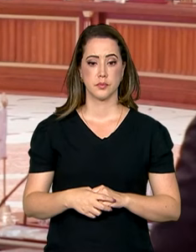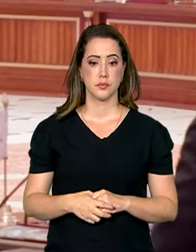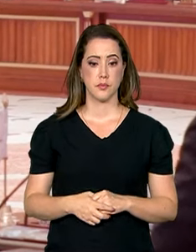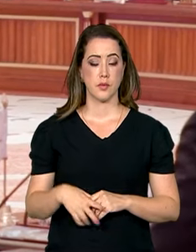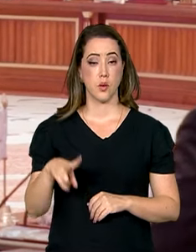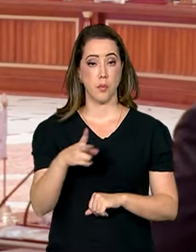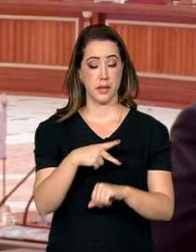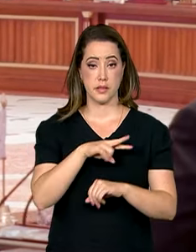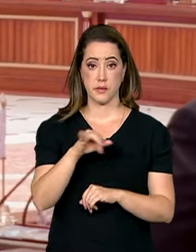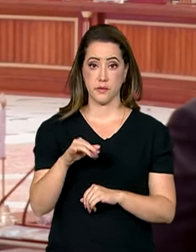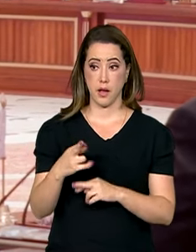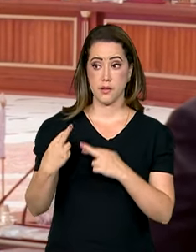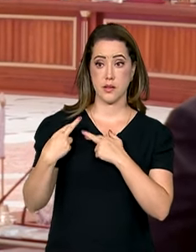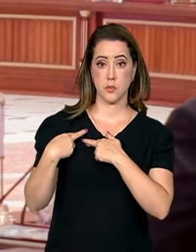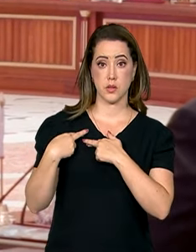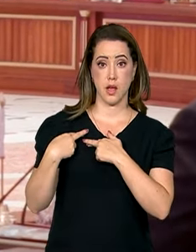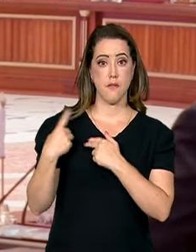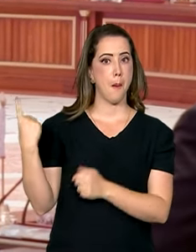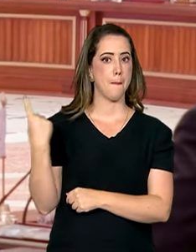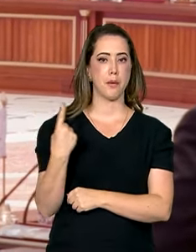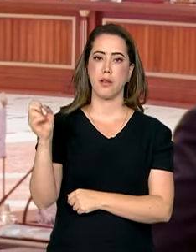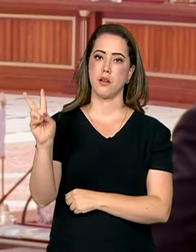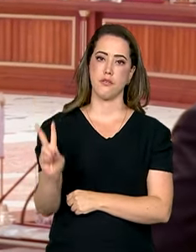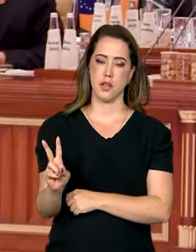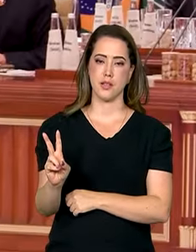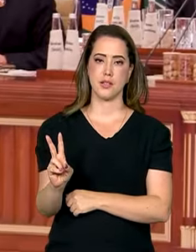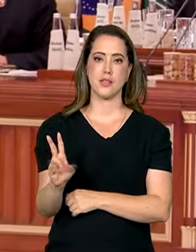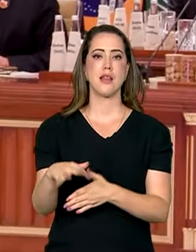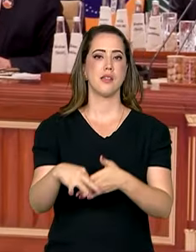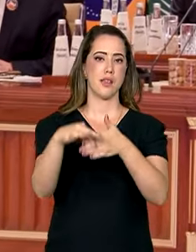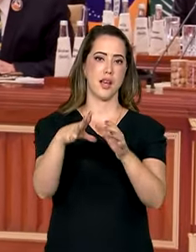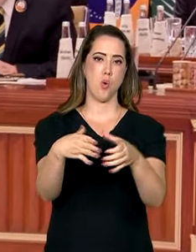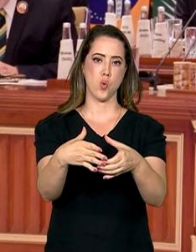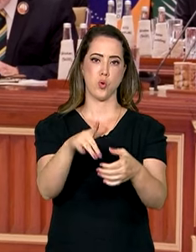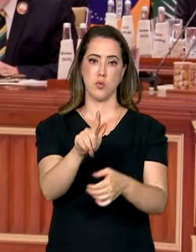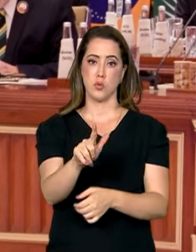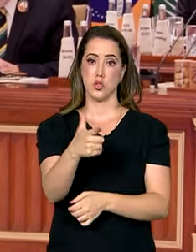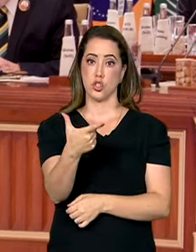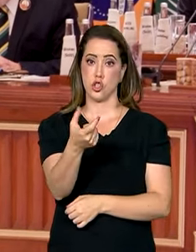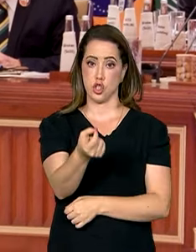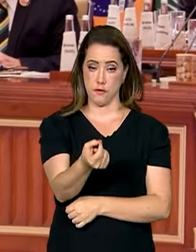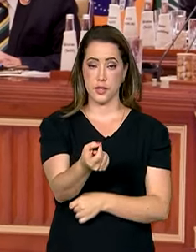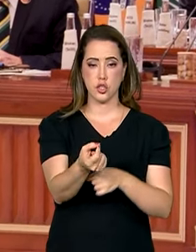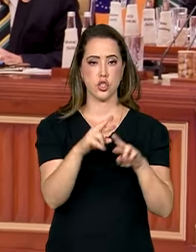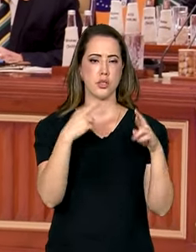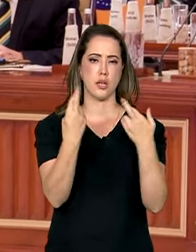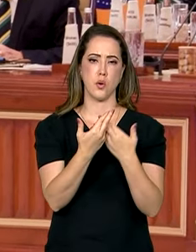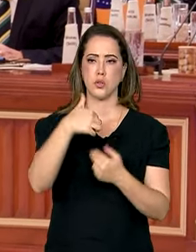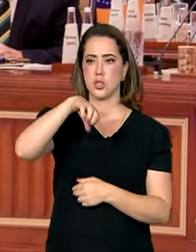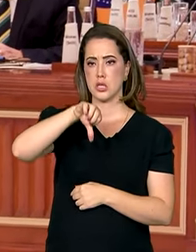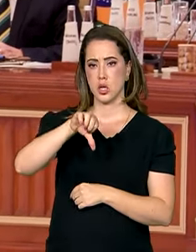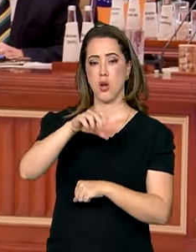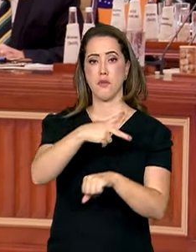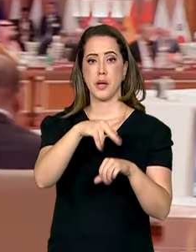vai assumir pela primeira vez em dezembro a coordenação do grupo que reúne 19 das maiores economias do mundo mais